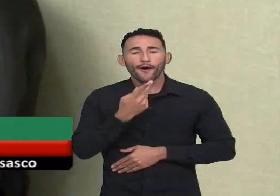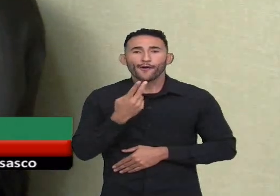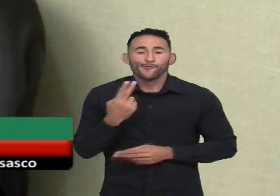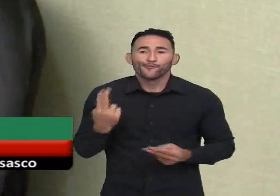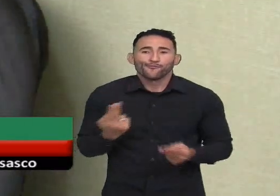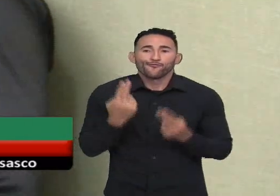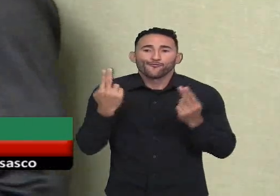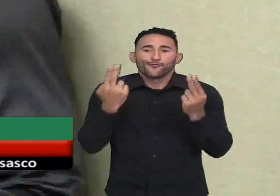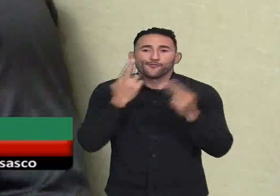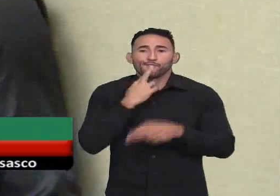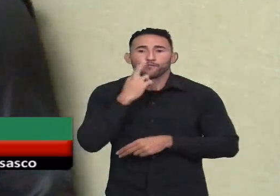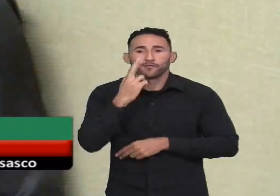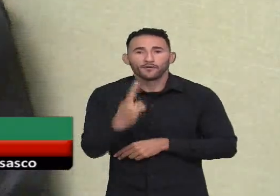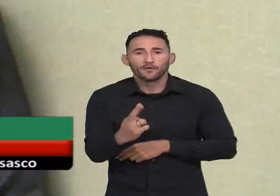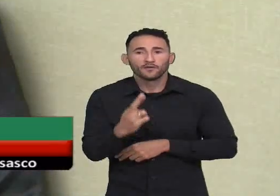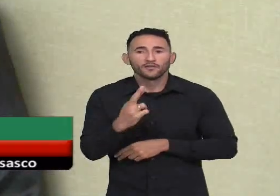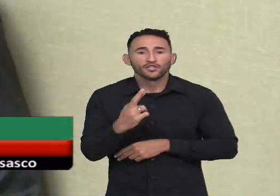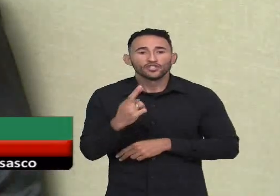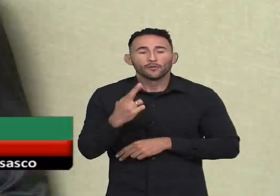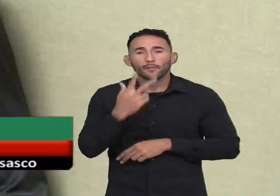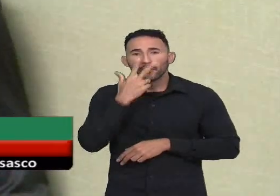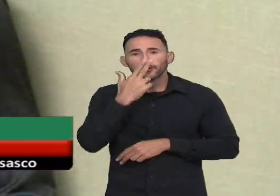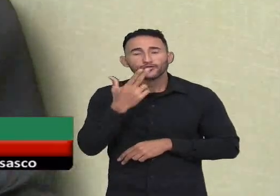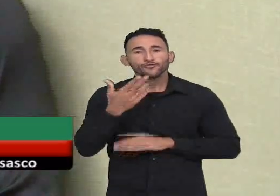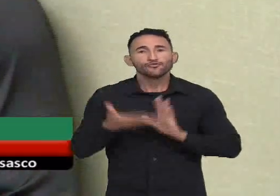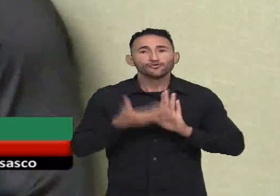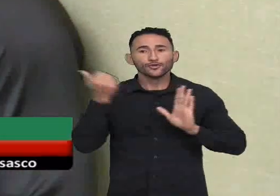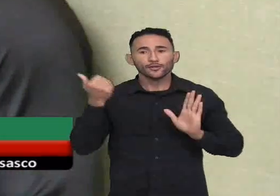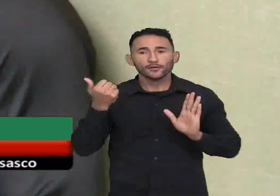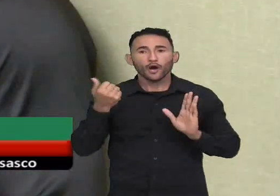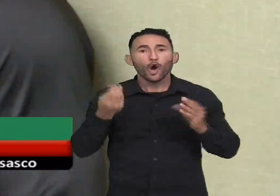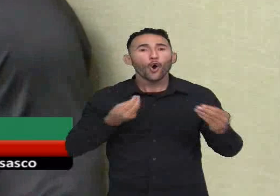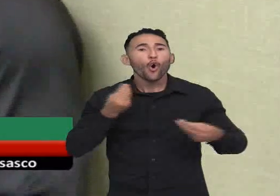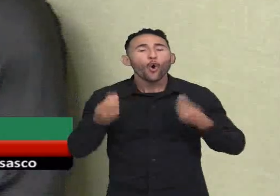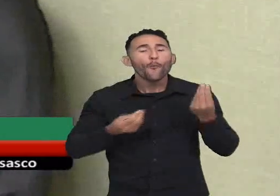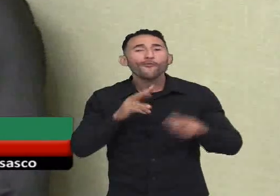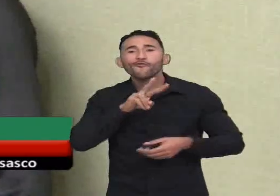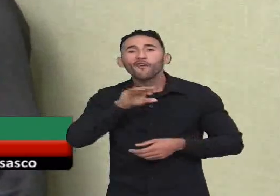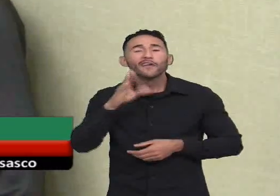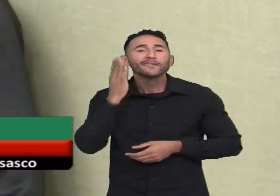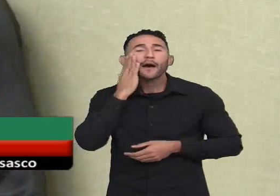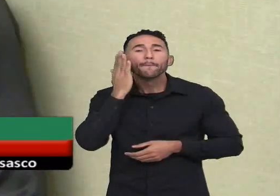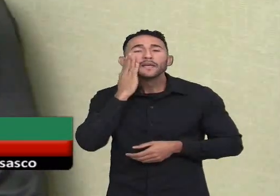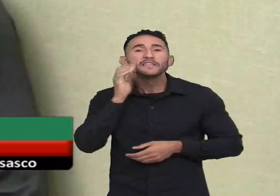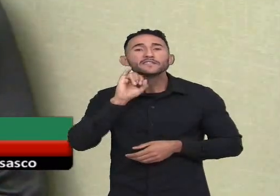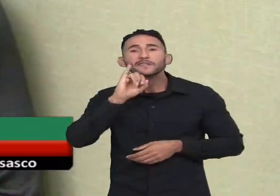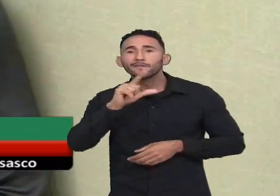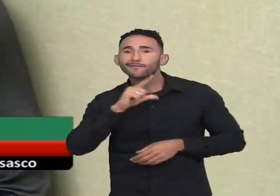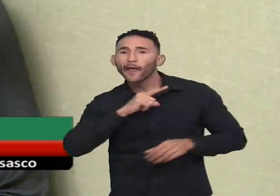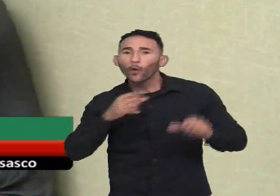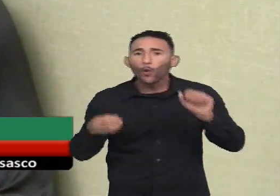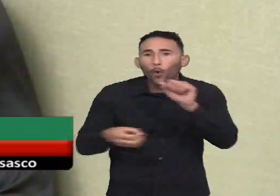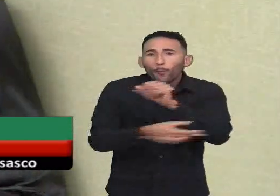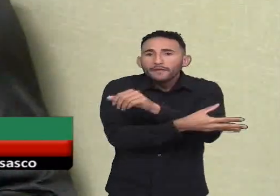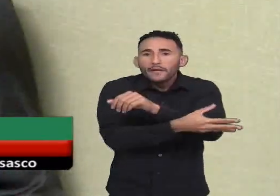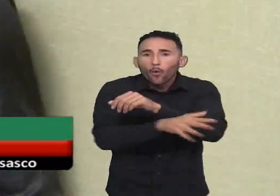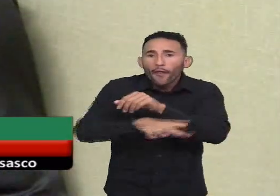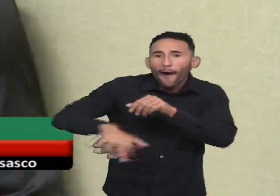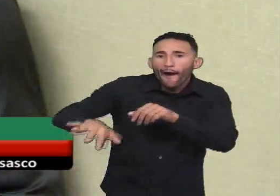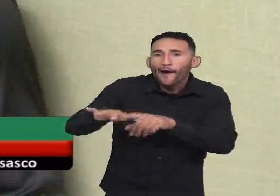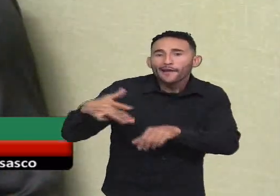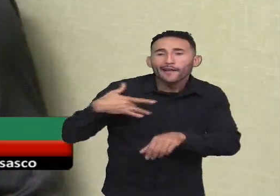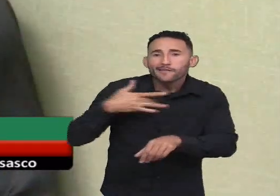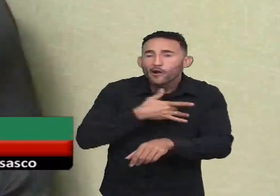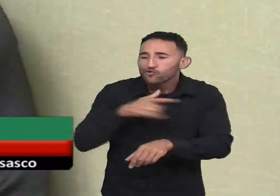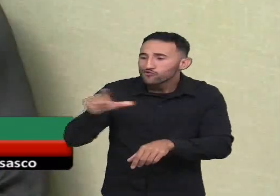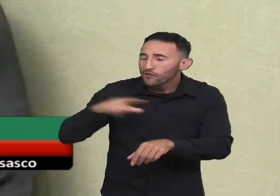responder. A gente tira esse mecanismo. Então, como que a gente vai apurar a corrupção na saúde? Como que a gente vai apurar o conluio